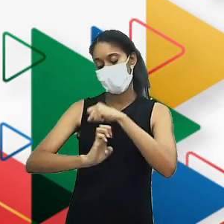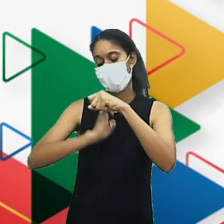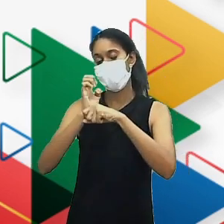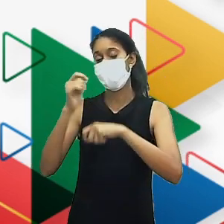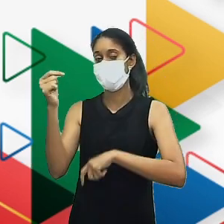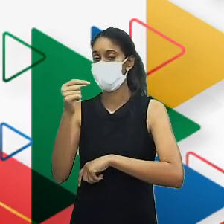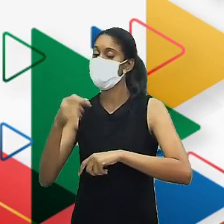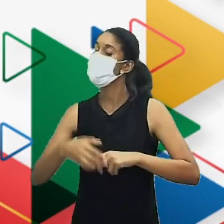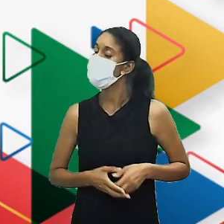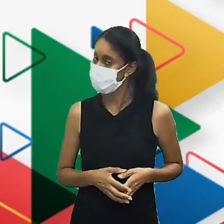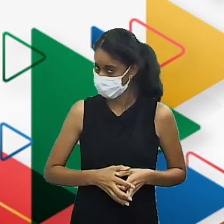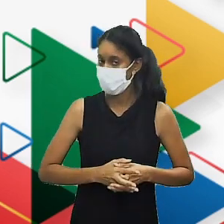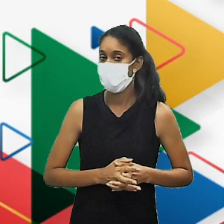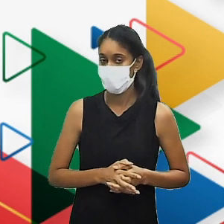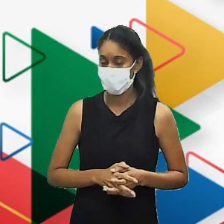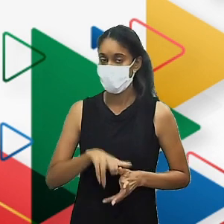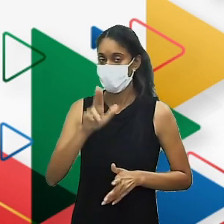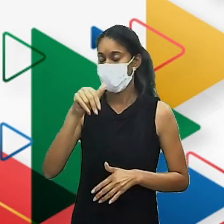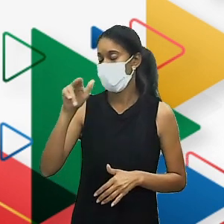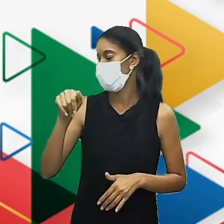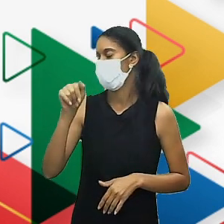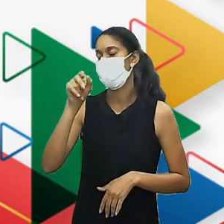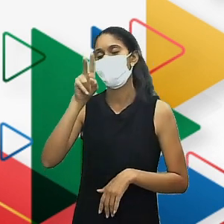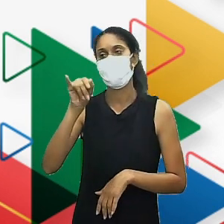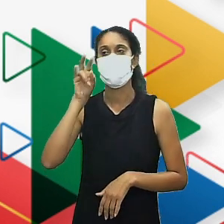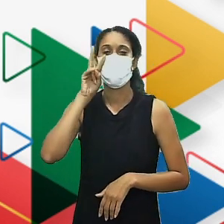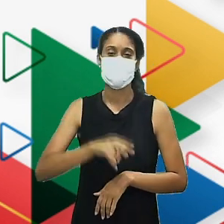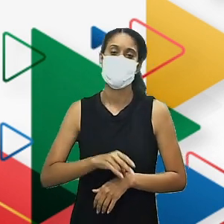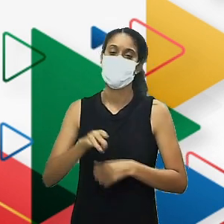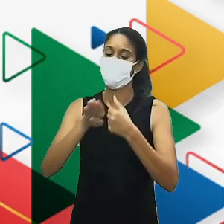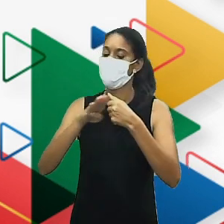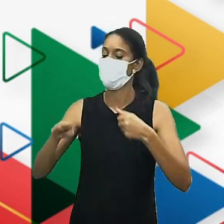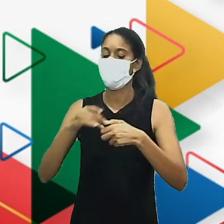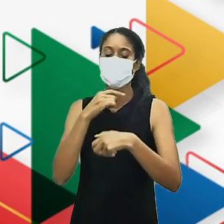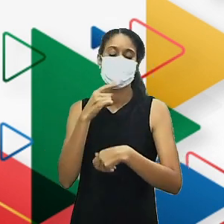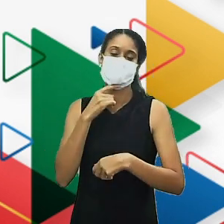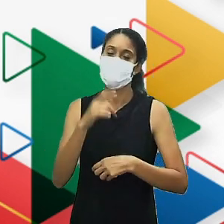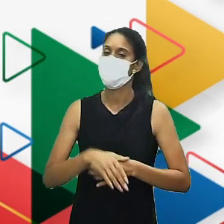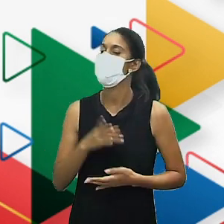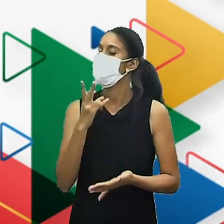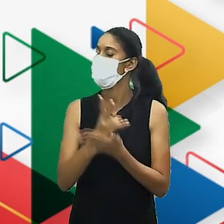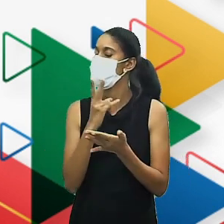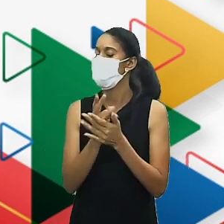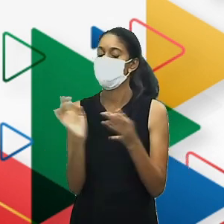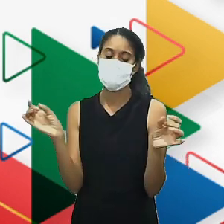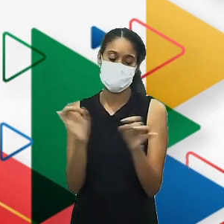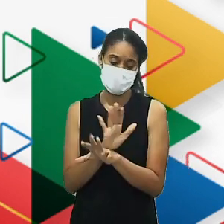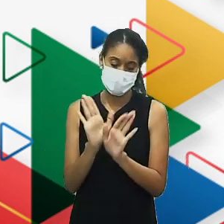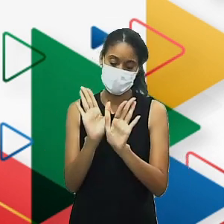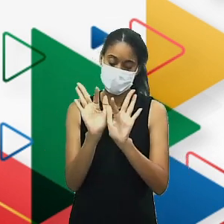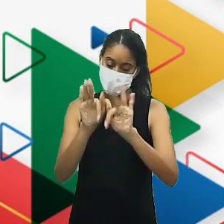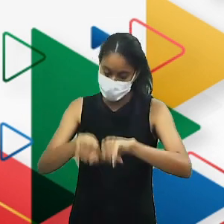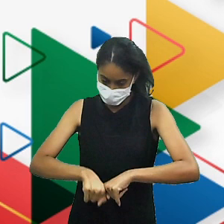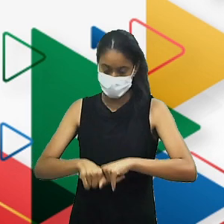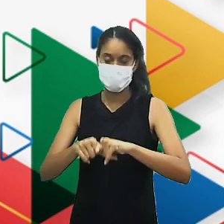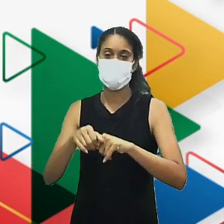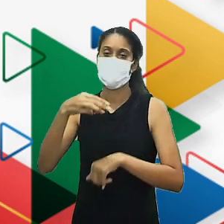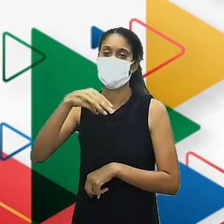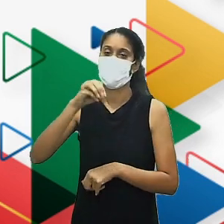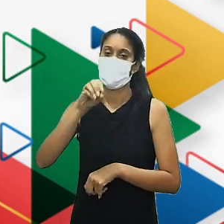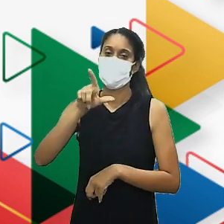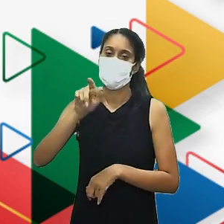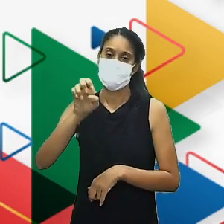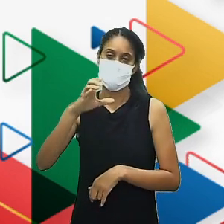eletronegativos, tá certo? Então você nunca vai ver ele no meio de ninguém, tá certo? Ele sempre está fechando a molécula. Mas aí ele pode